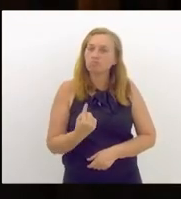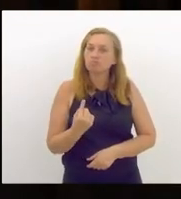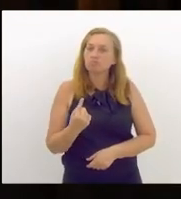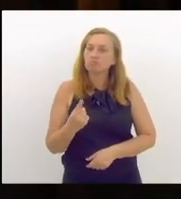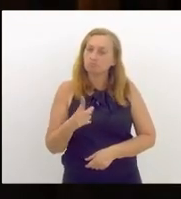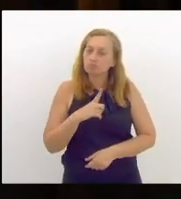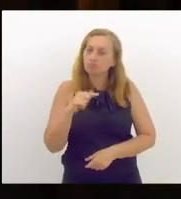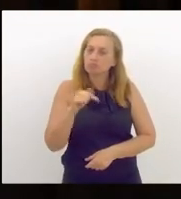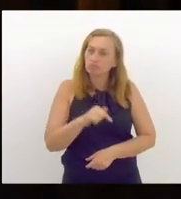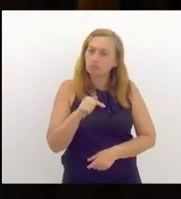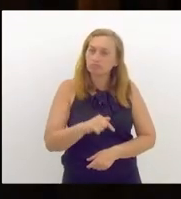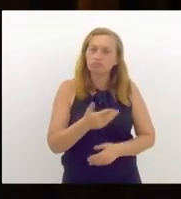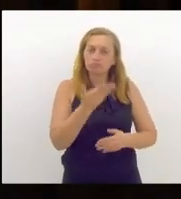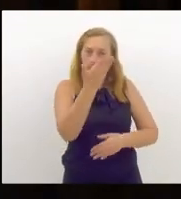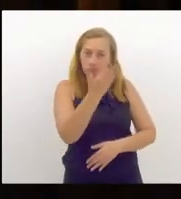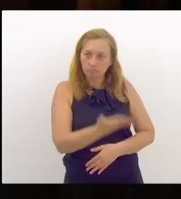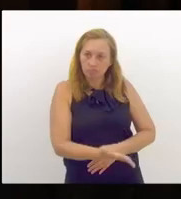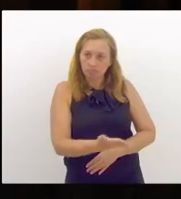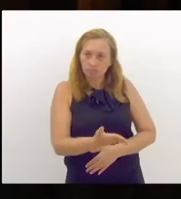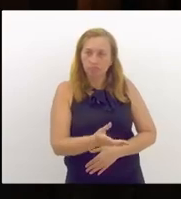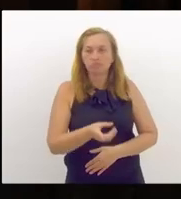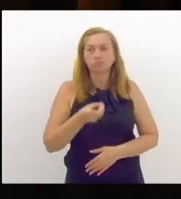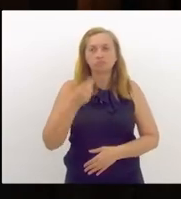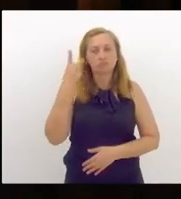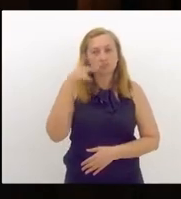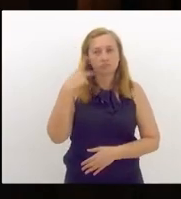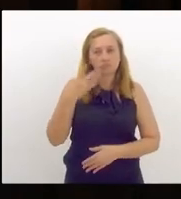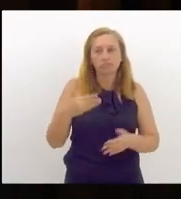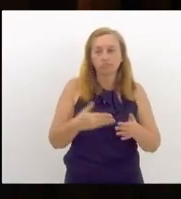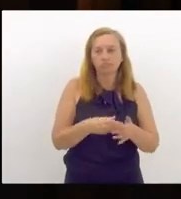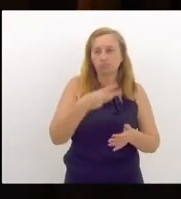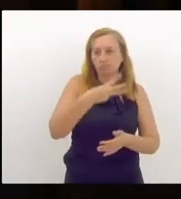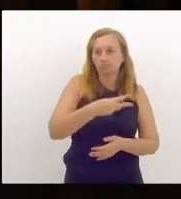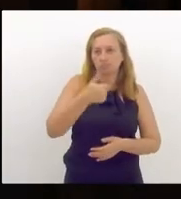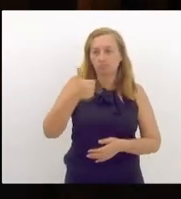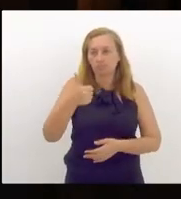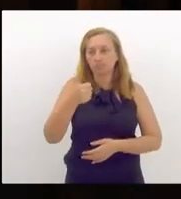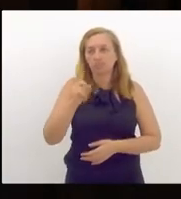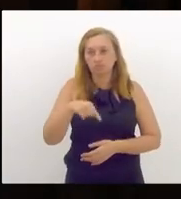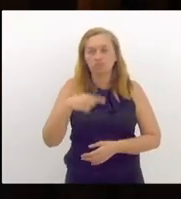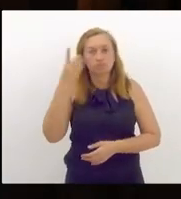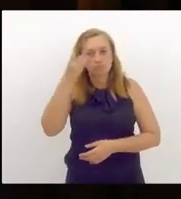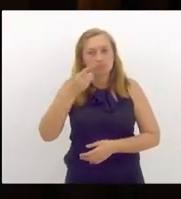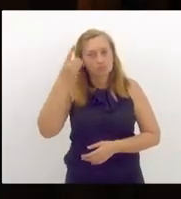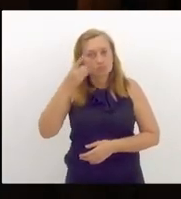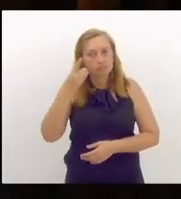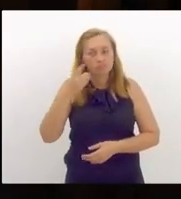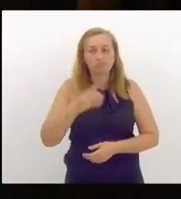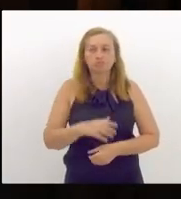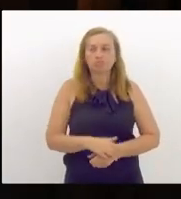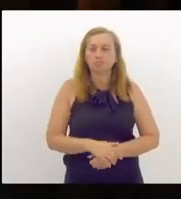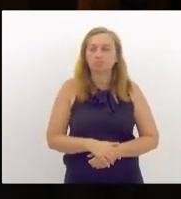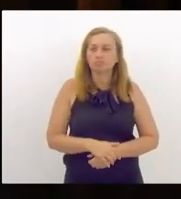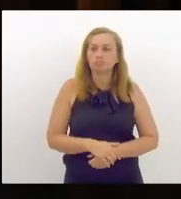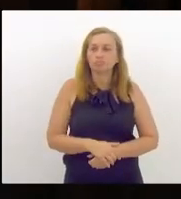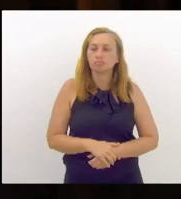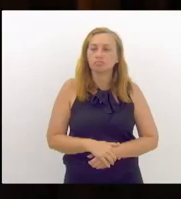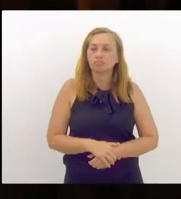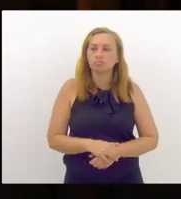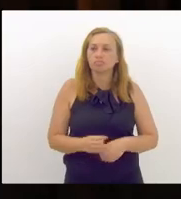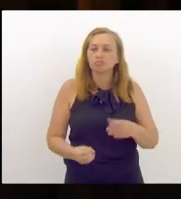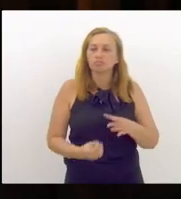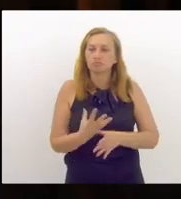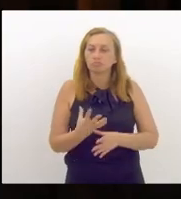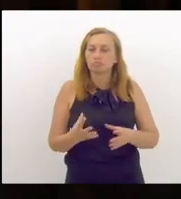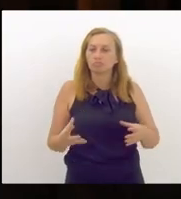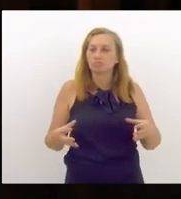esta parlamentar que até o dia 31 é parlamentar Nossa parlamentar que construiu algo do